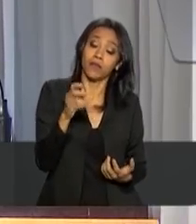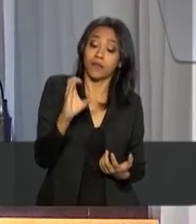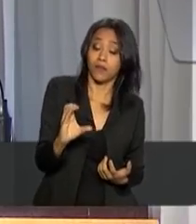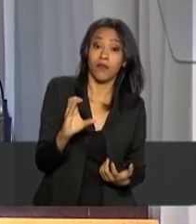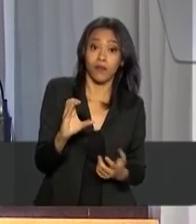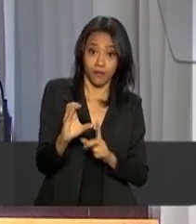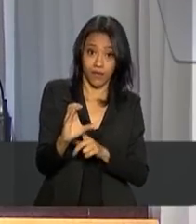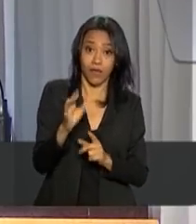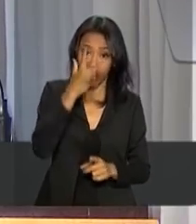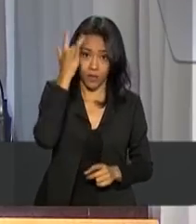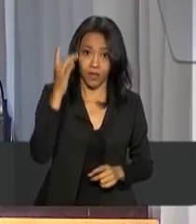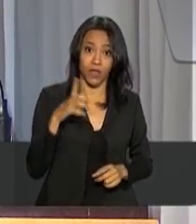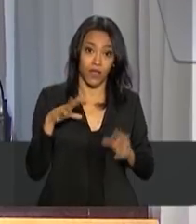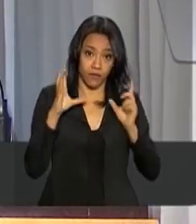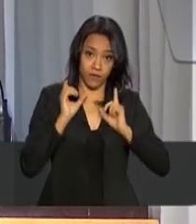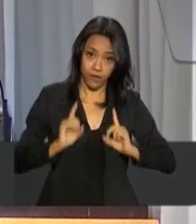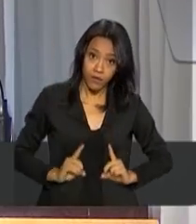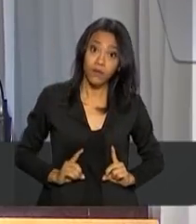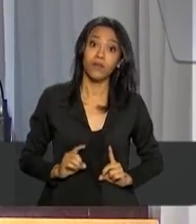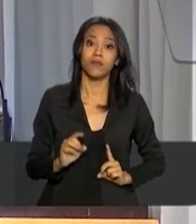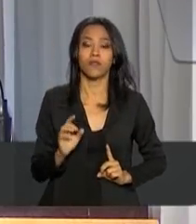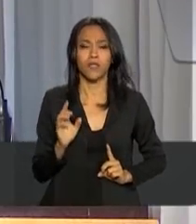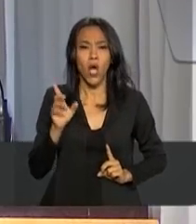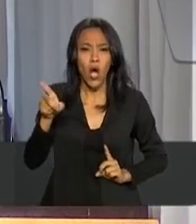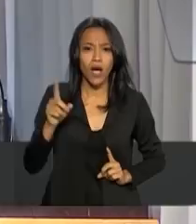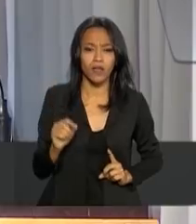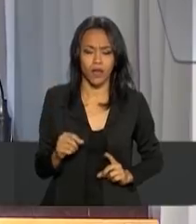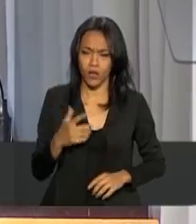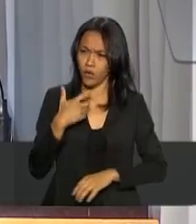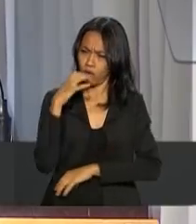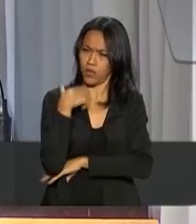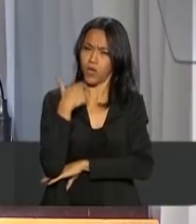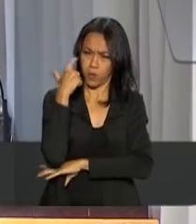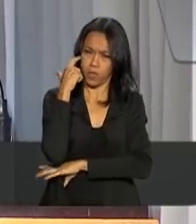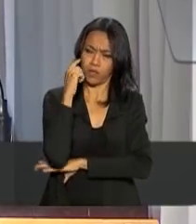e aqueles que ganham até um salário mínimo. Eu digo, meu Deus do céu,